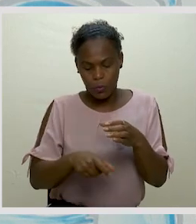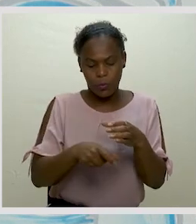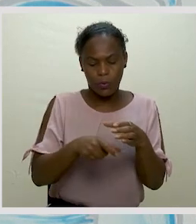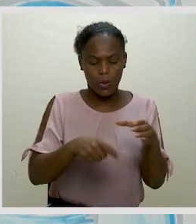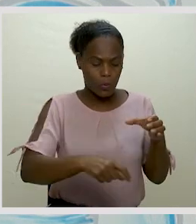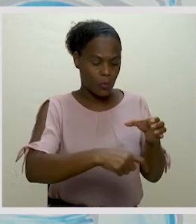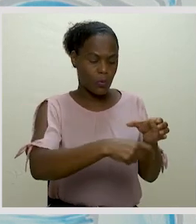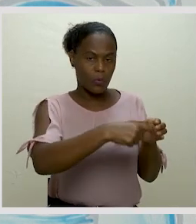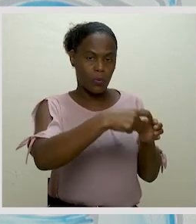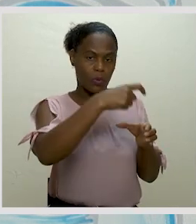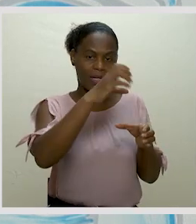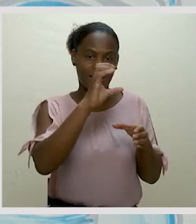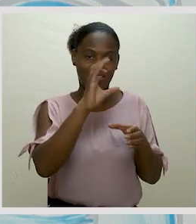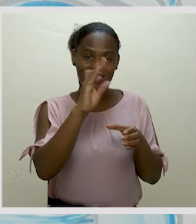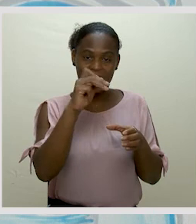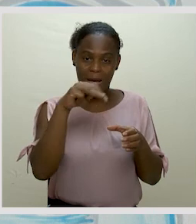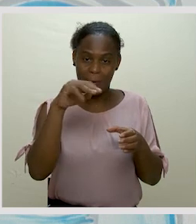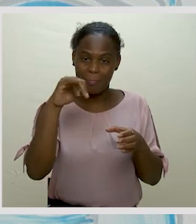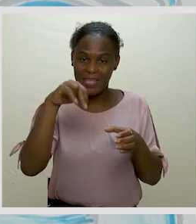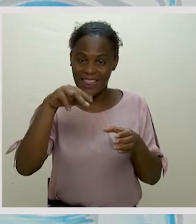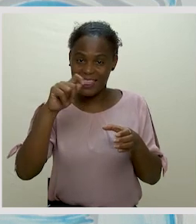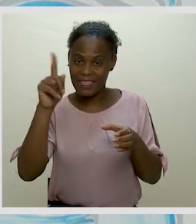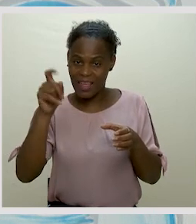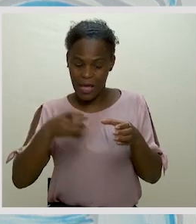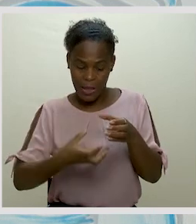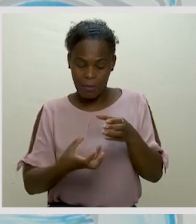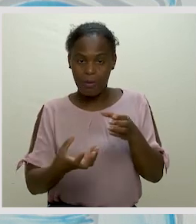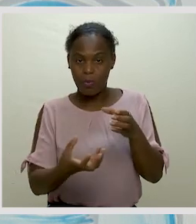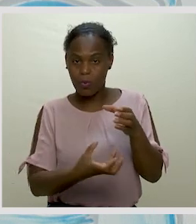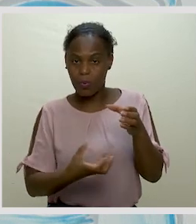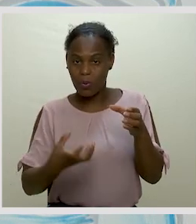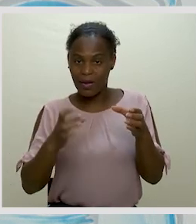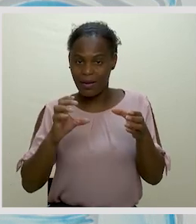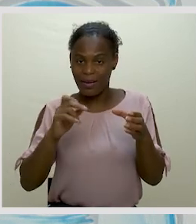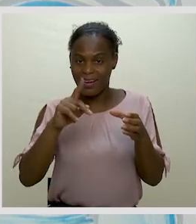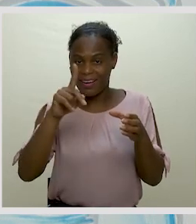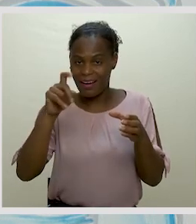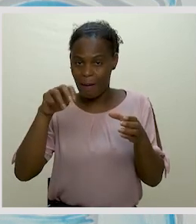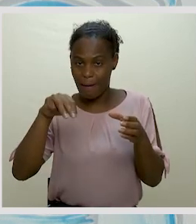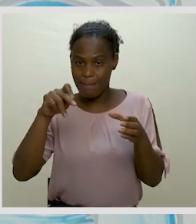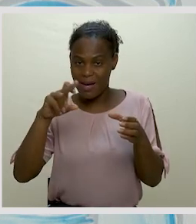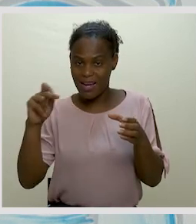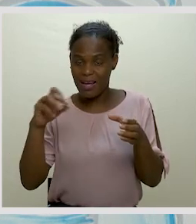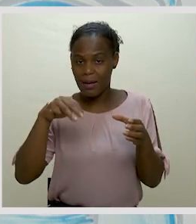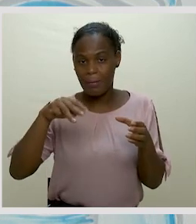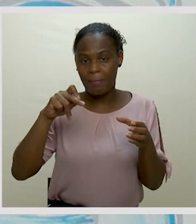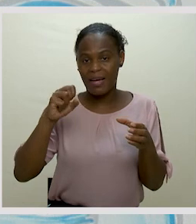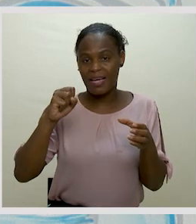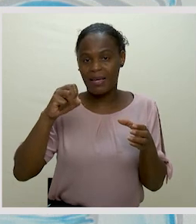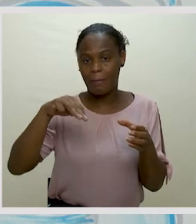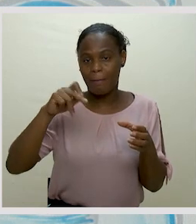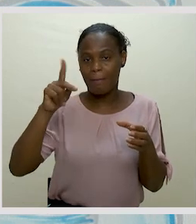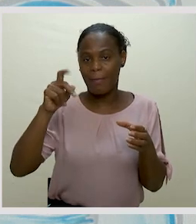chaminé. Lá no fundo o que é que tem? Exatamente, câmara magmática. E a parte externa